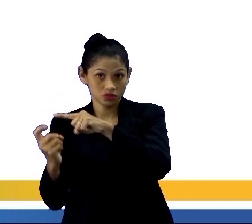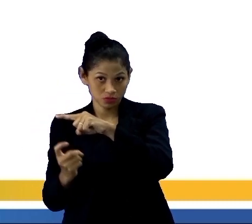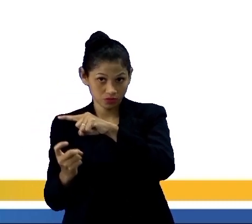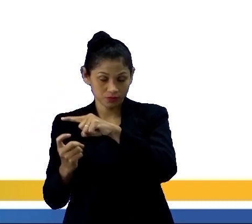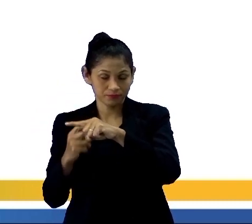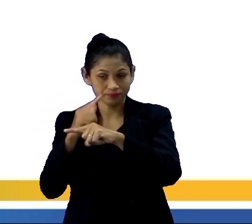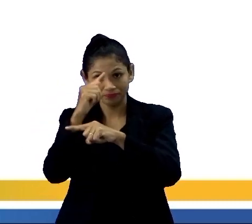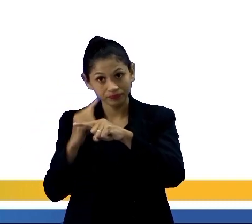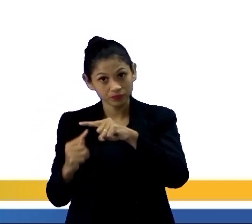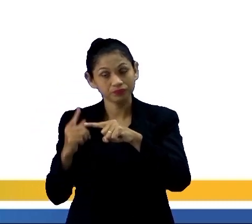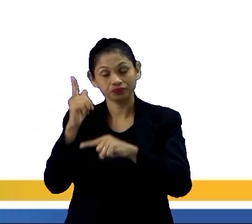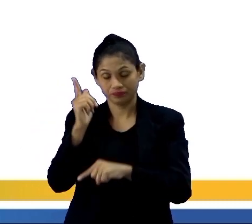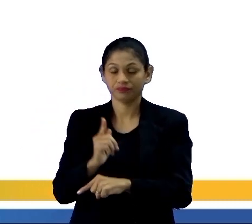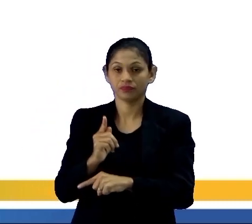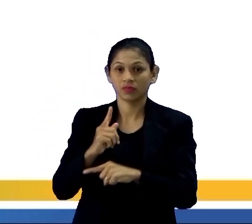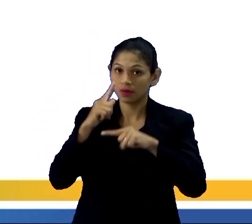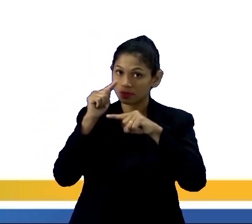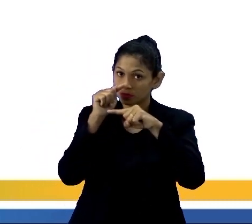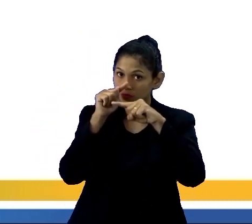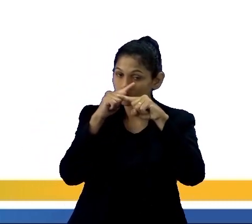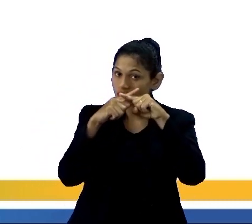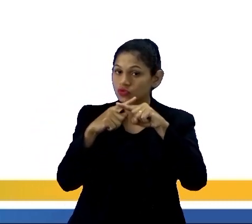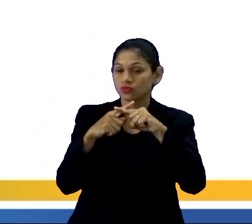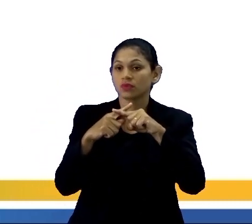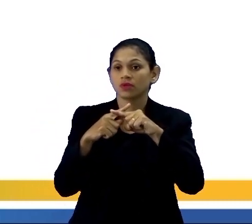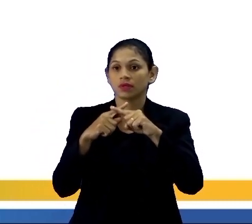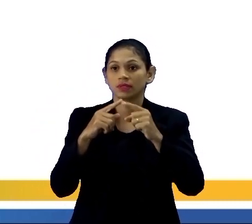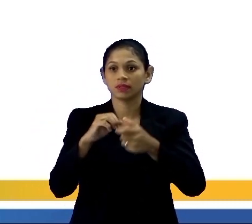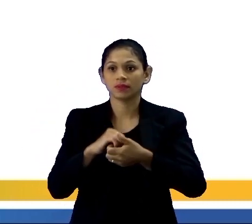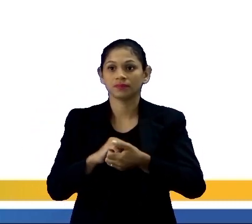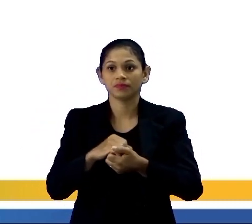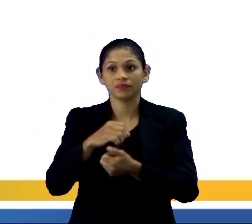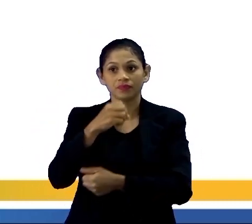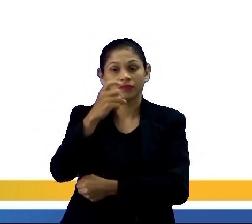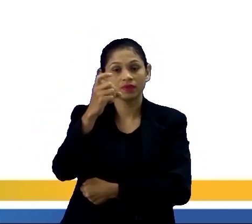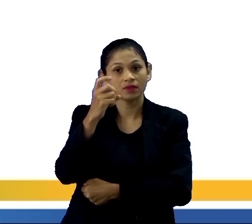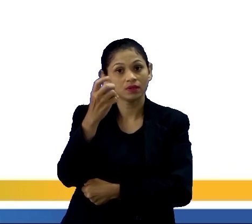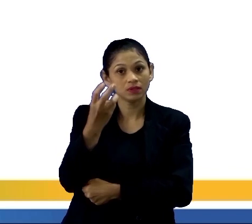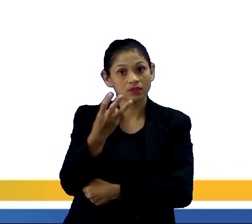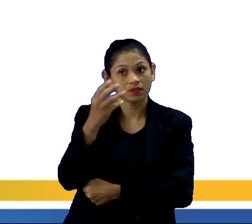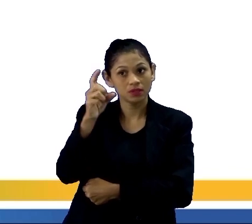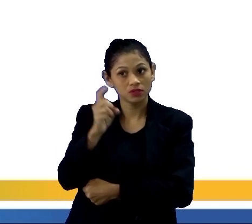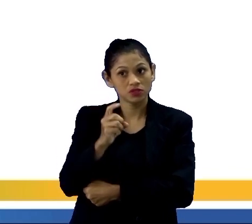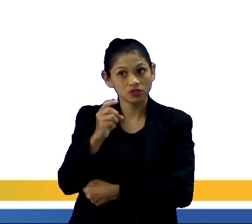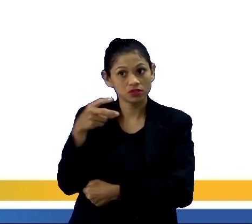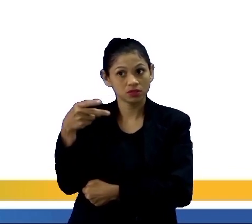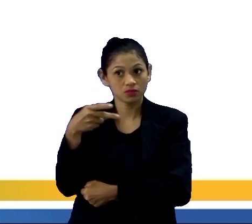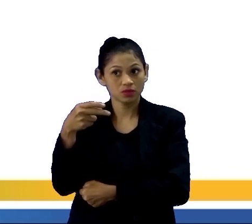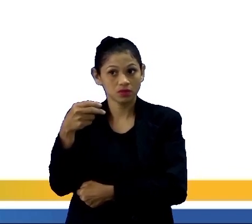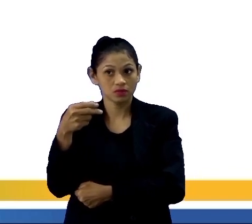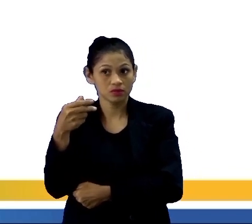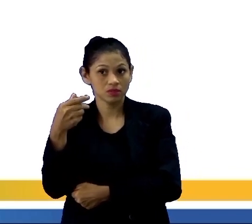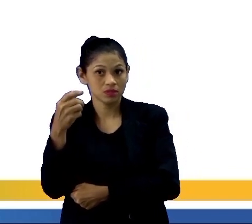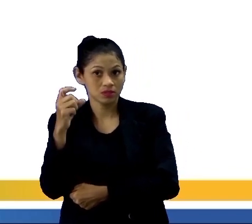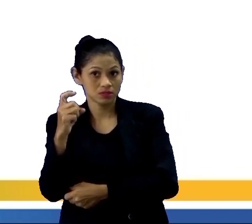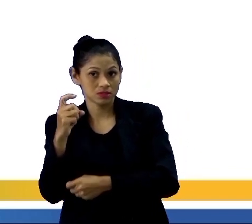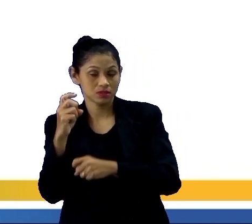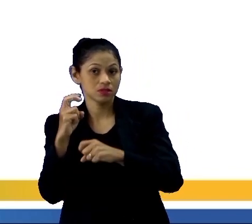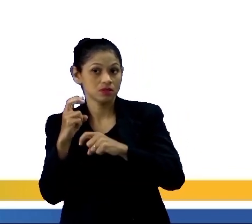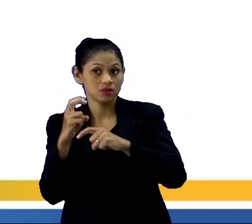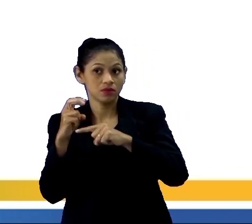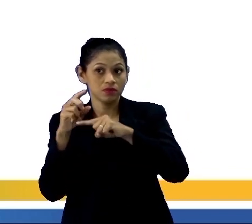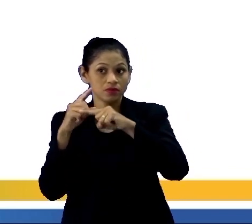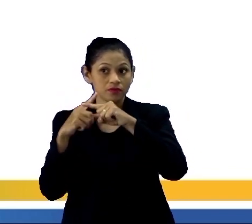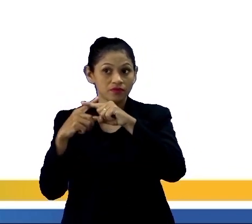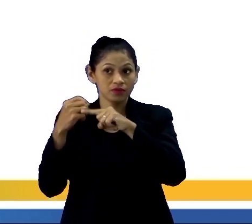pelos extremos. 3 vezes x e 5 vezes 120. 3 vezes x, 3x igual a